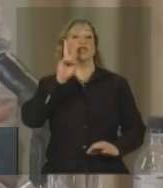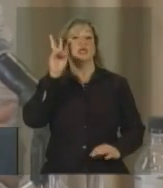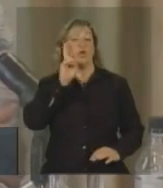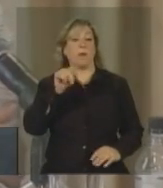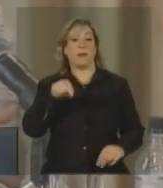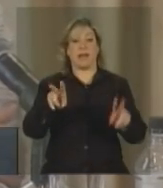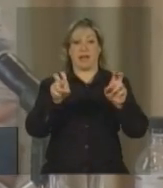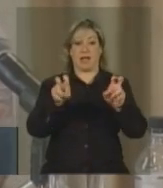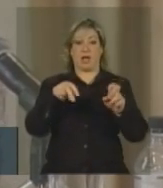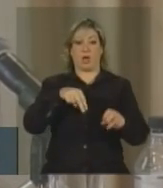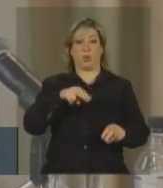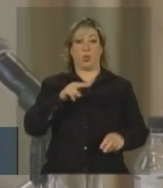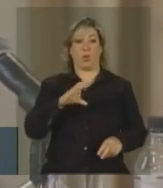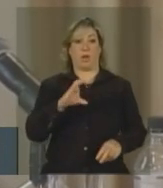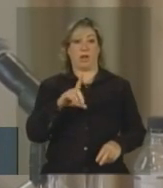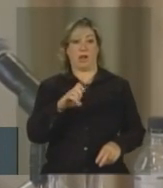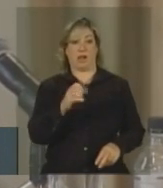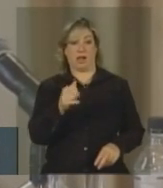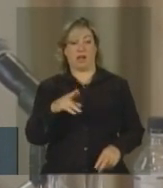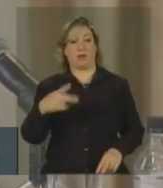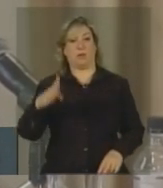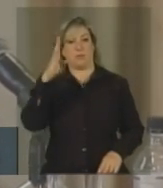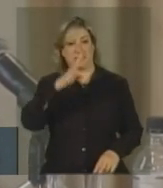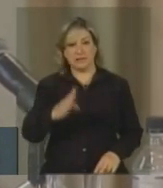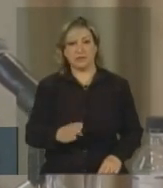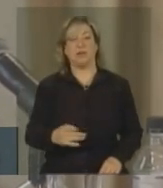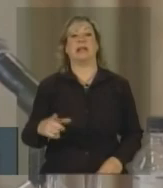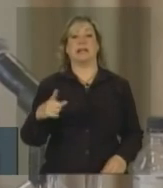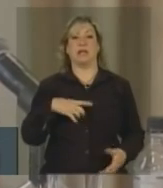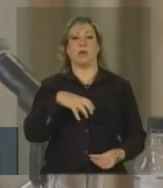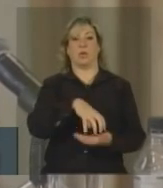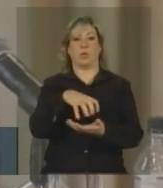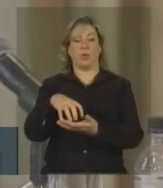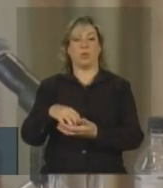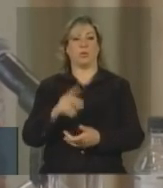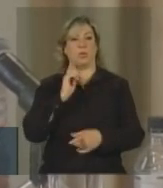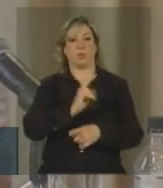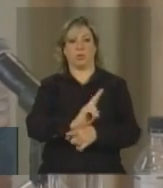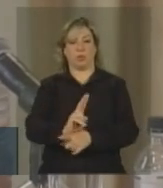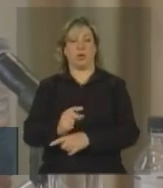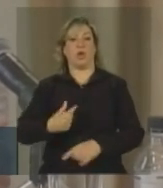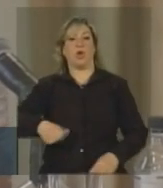nós temos os órgãos que cuidam, que é a nossa única uso